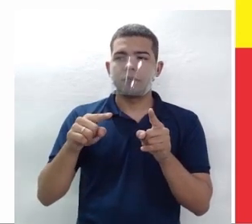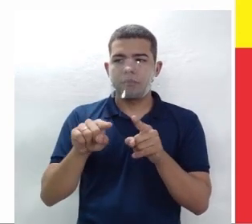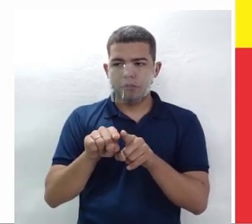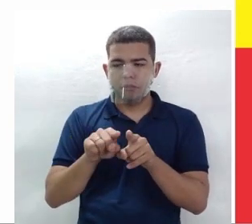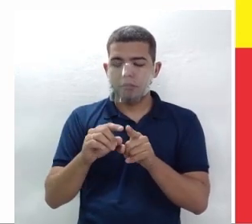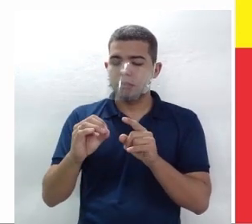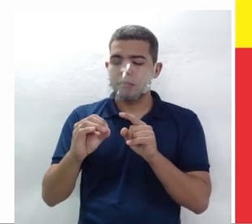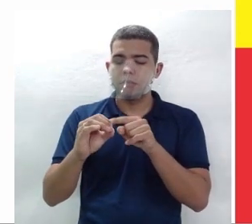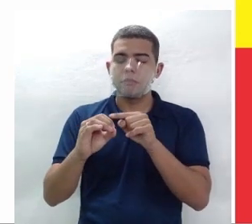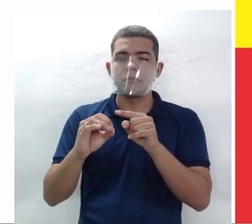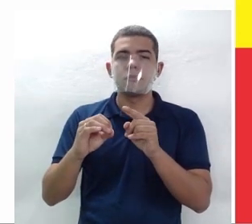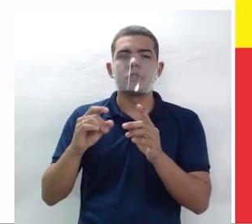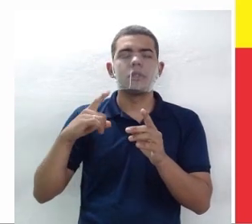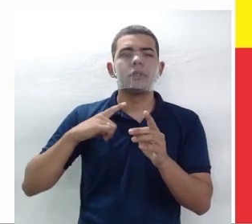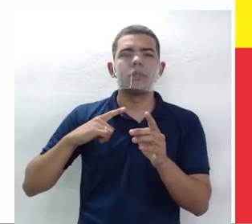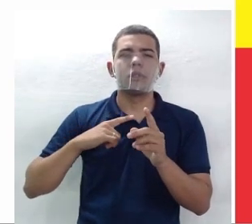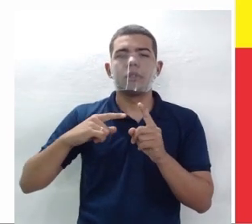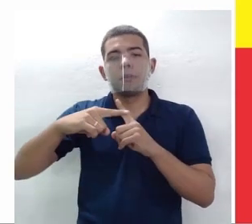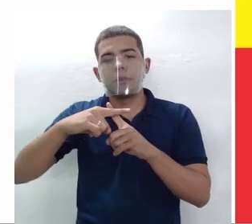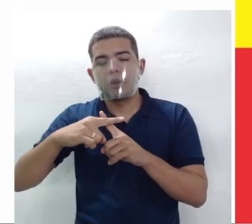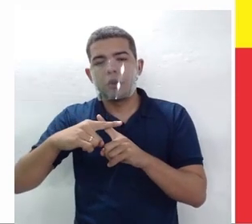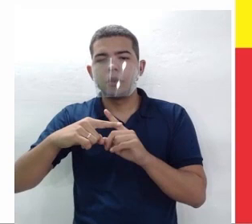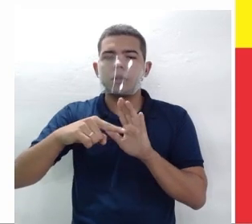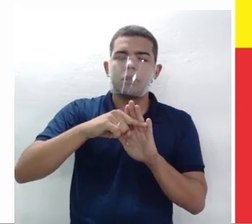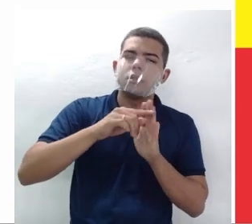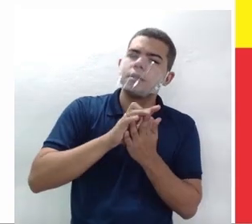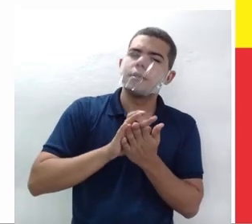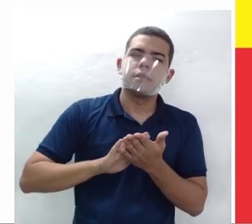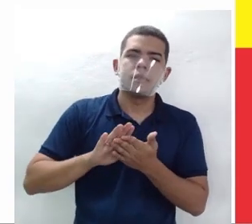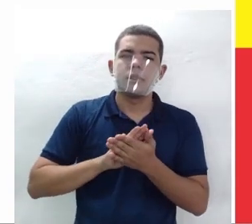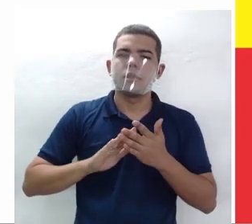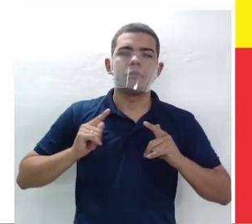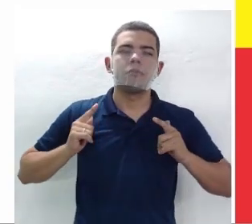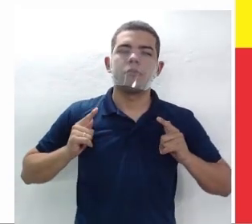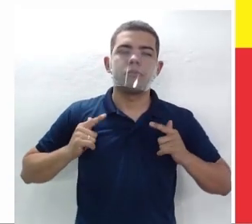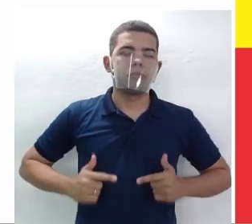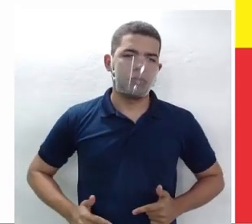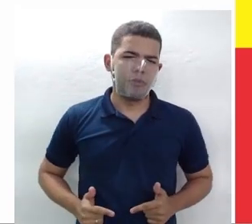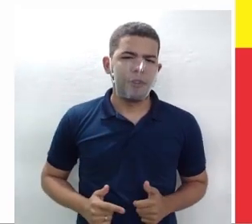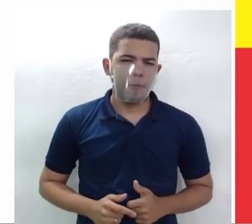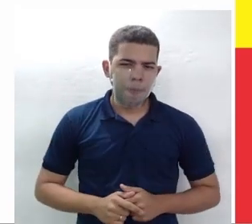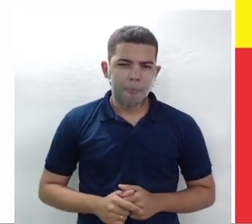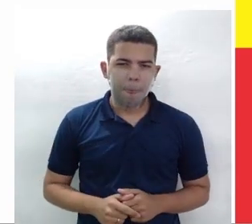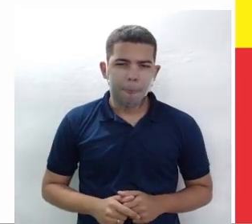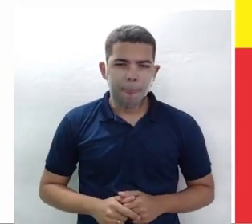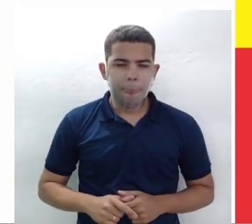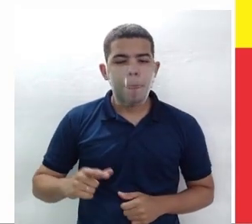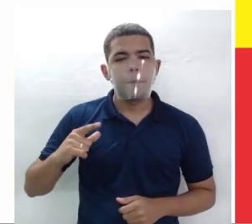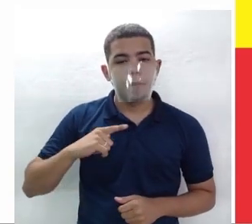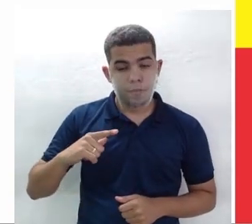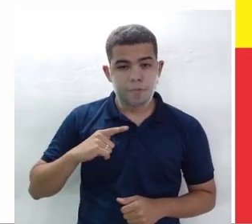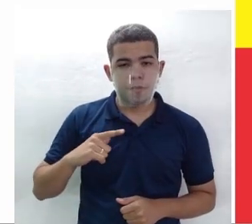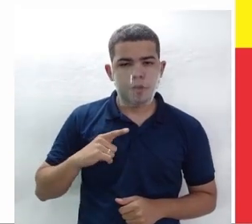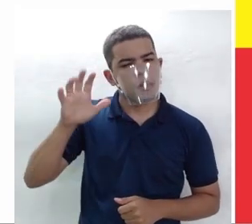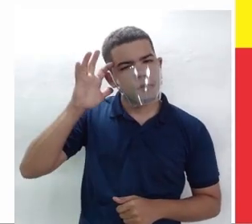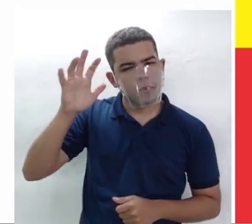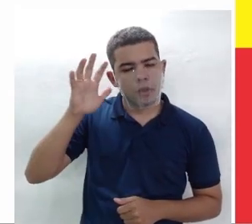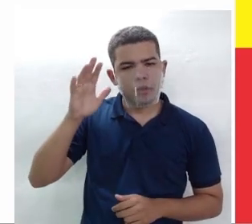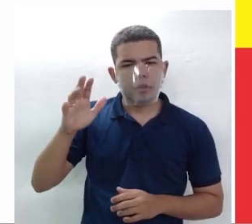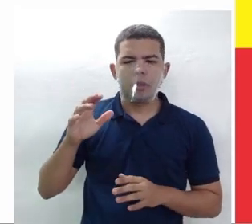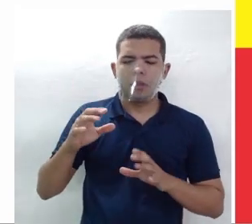são neutras. Mas existe a teoria celular de Robert Hooke, que